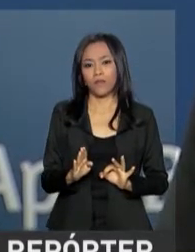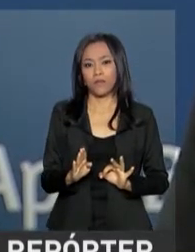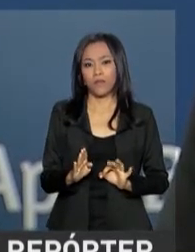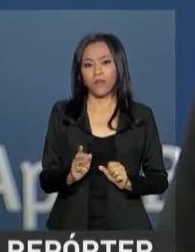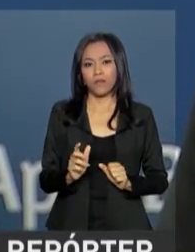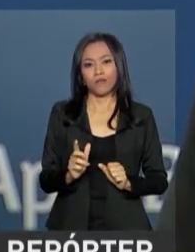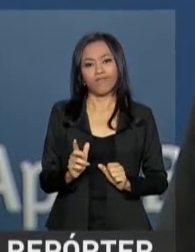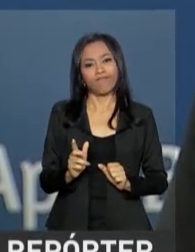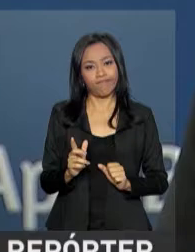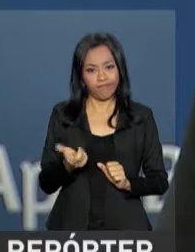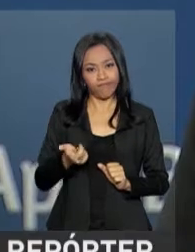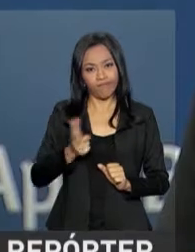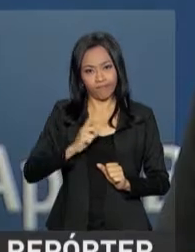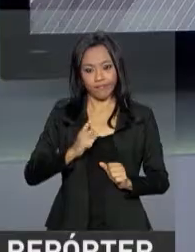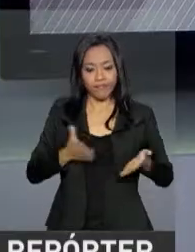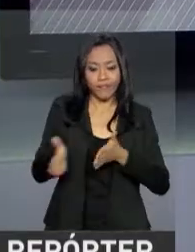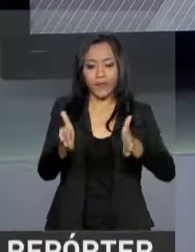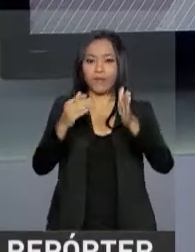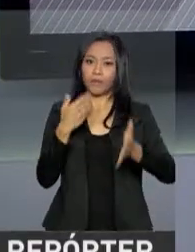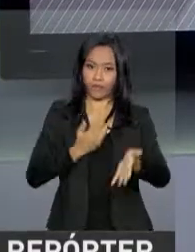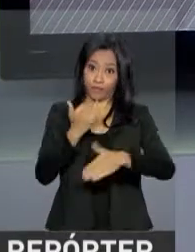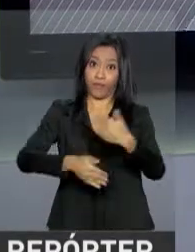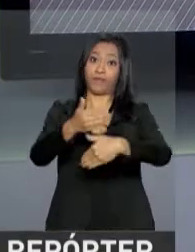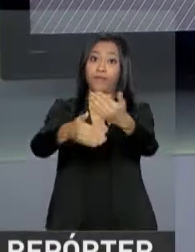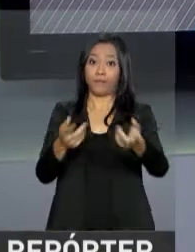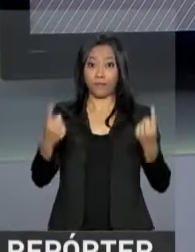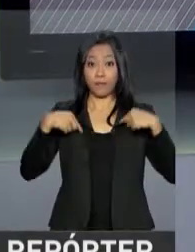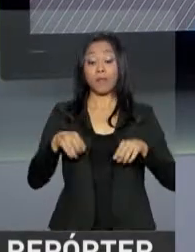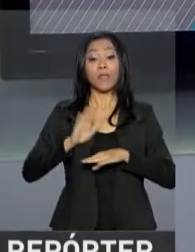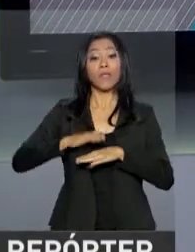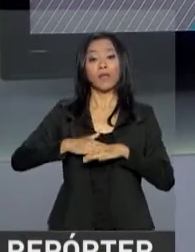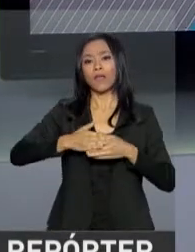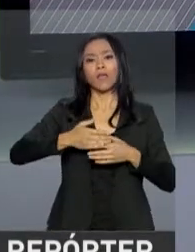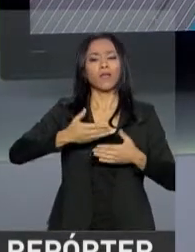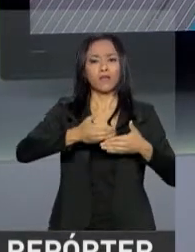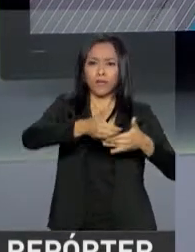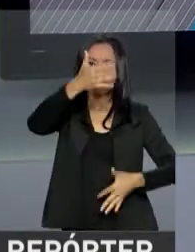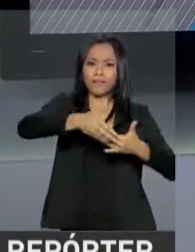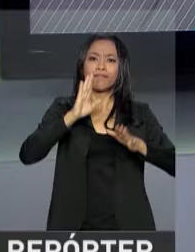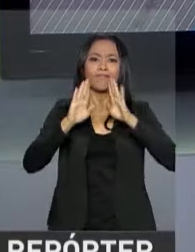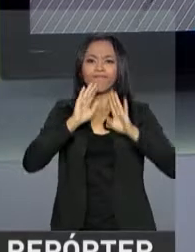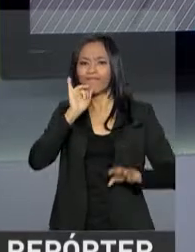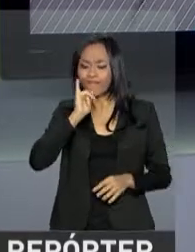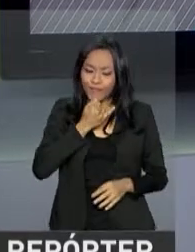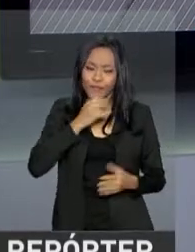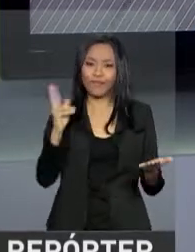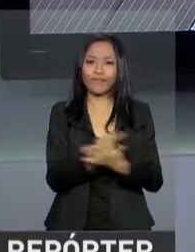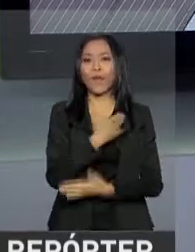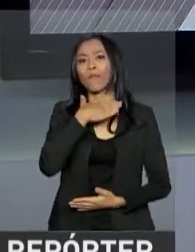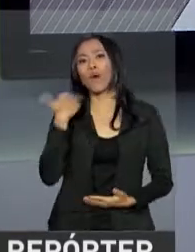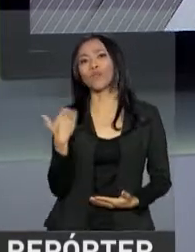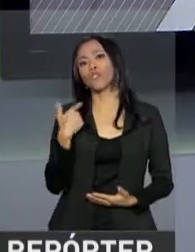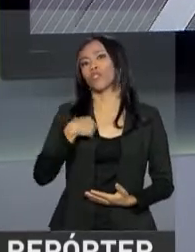o Brasil tomou o caminho do desenvolvimento. E pelas redes sociais, o presidente Michel Temer lamentou a morte do físico britânico